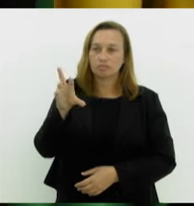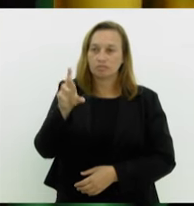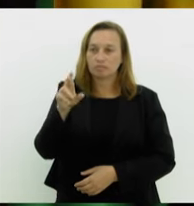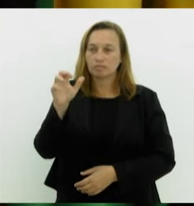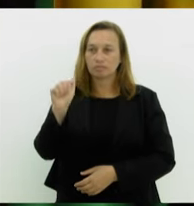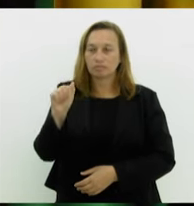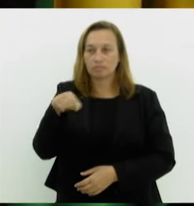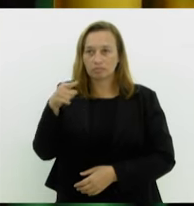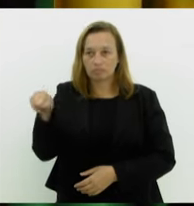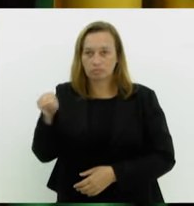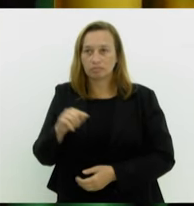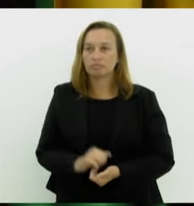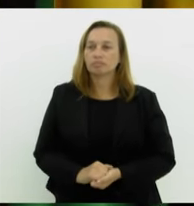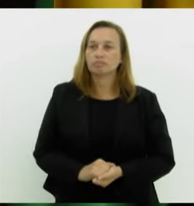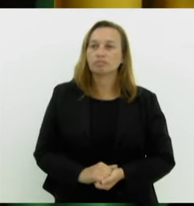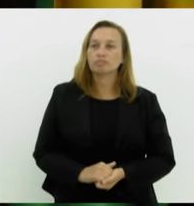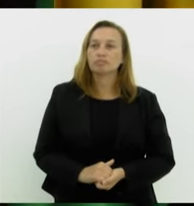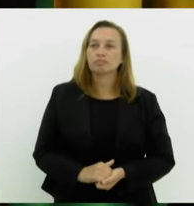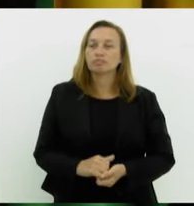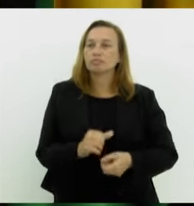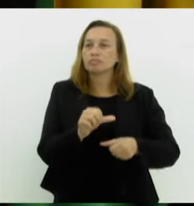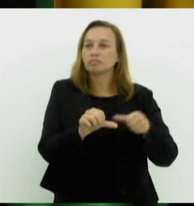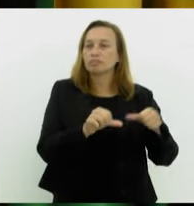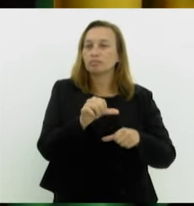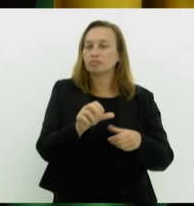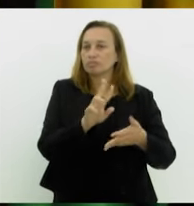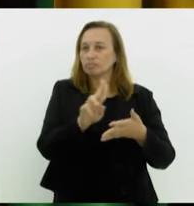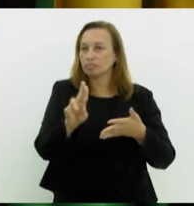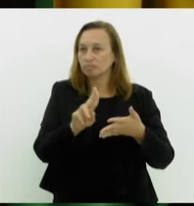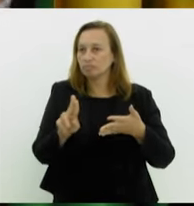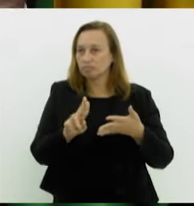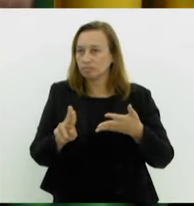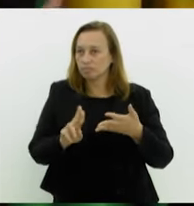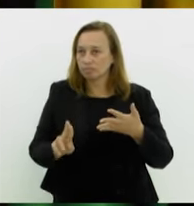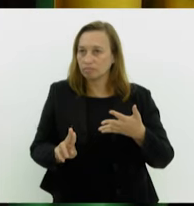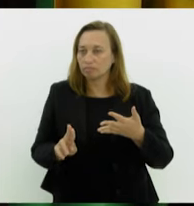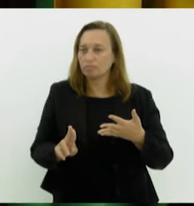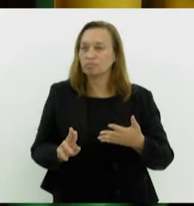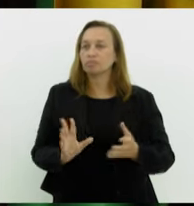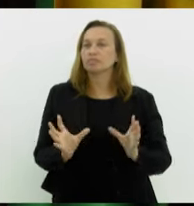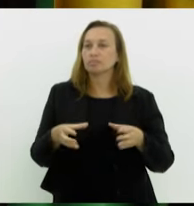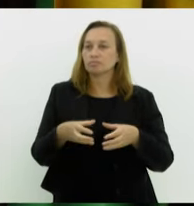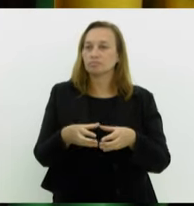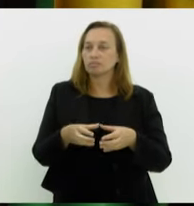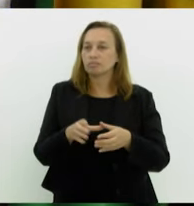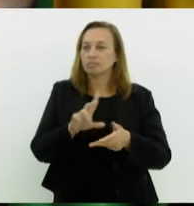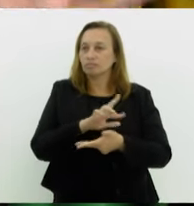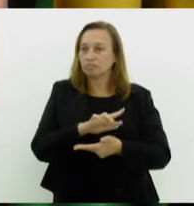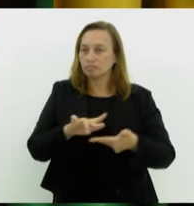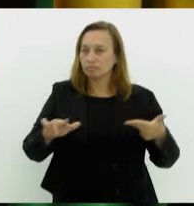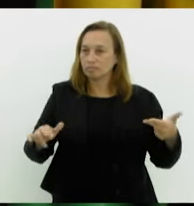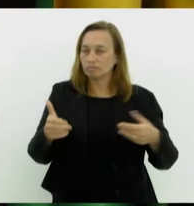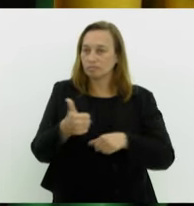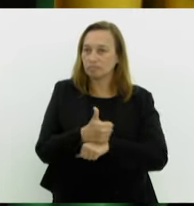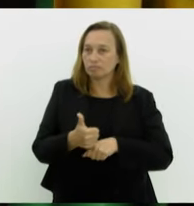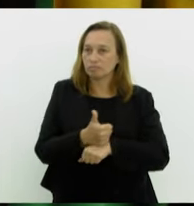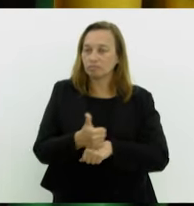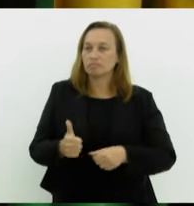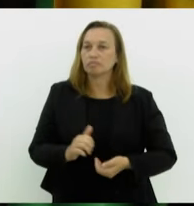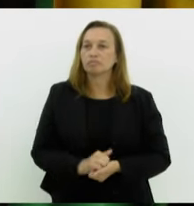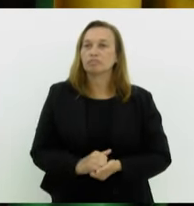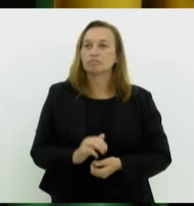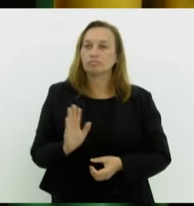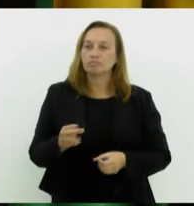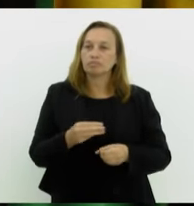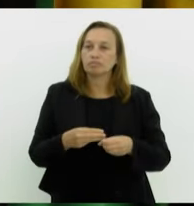e eh de nomenclatura é um é um equipamento multidisciplinar que a maioria dos municípios já